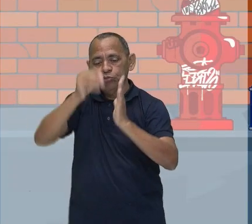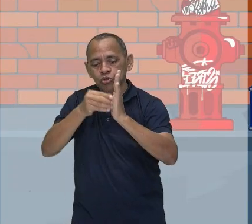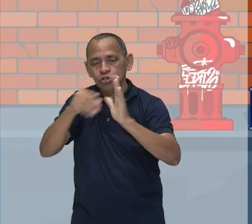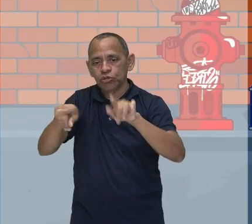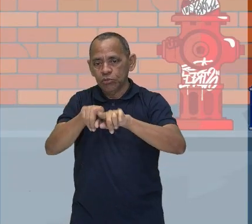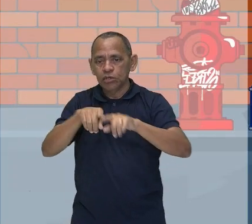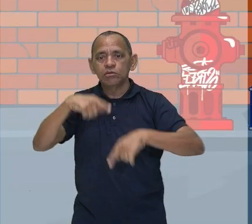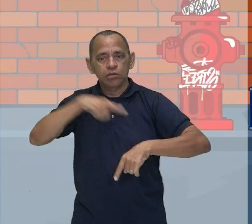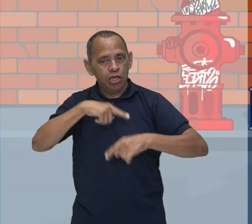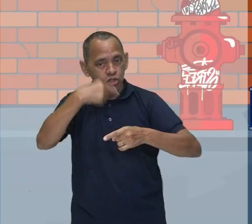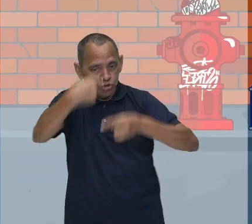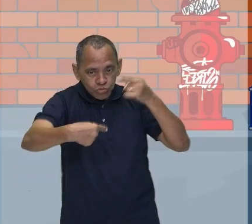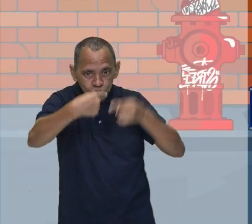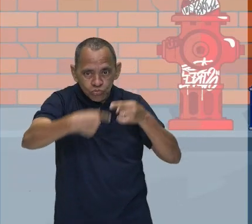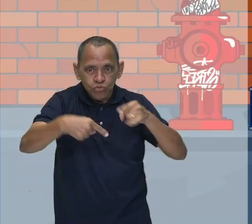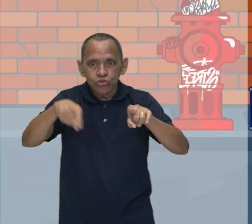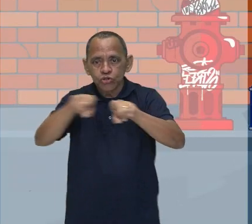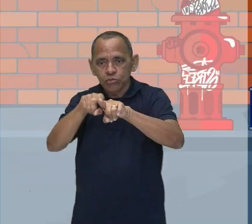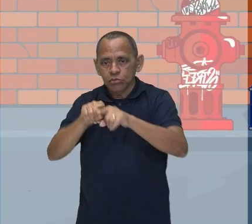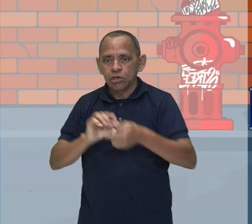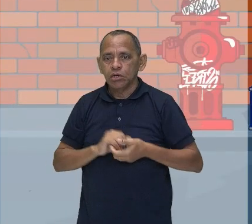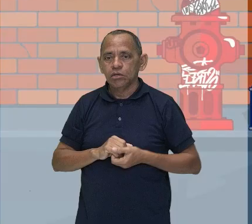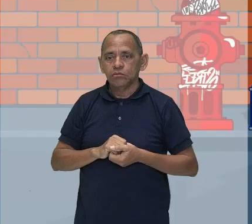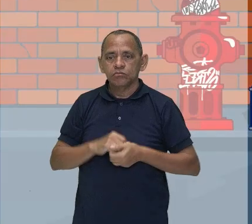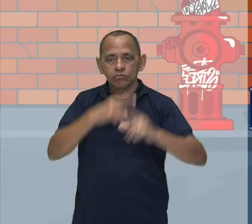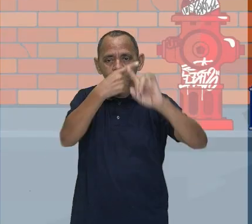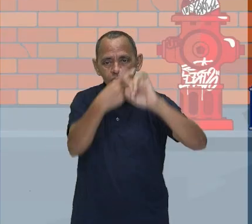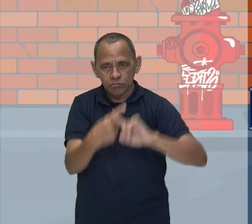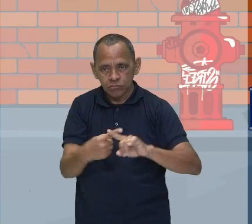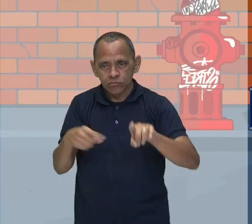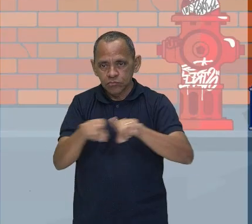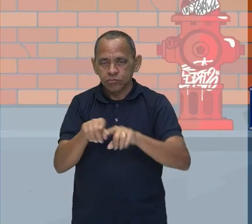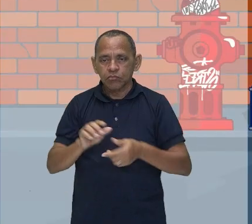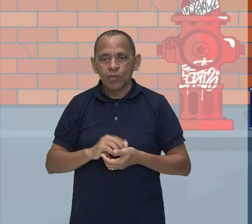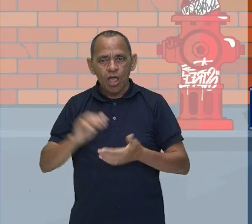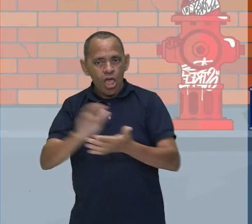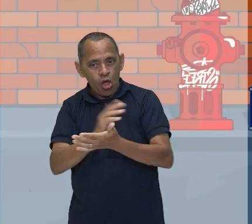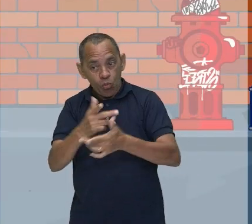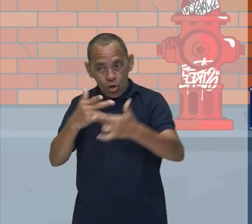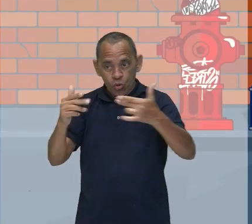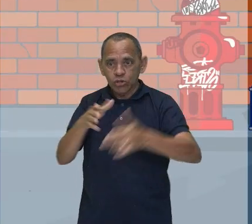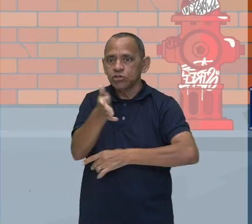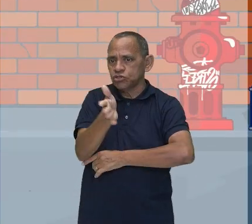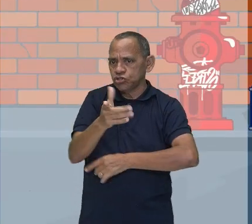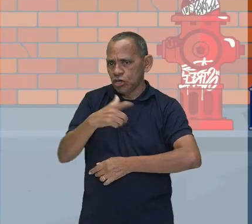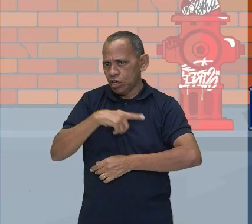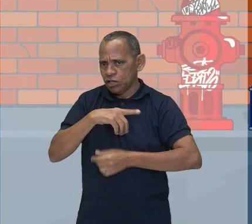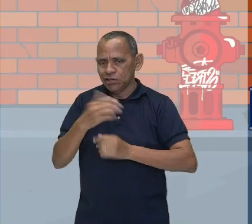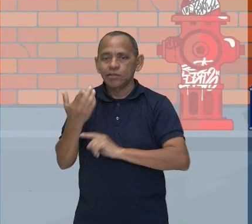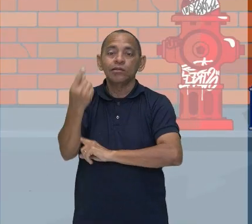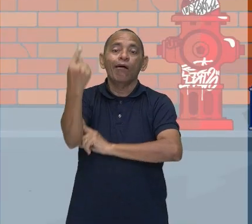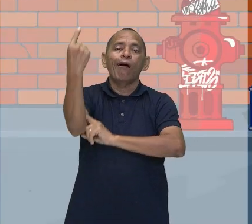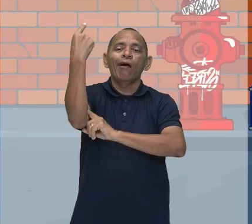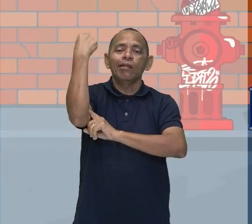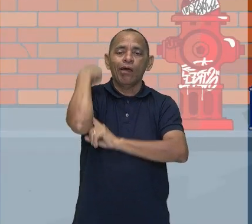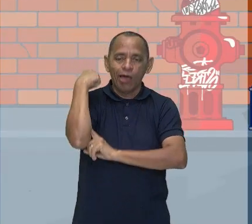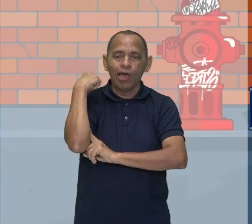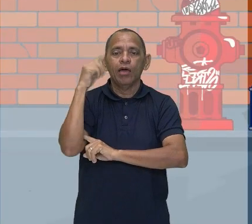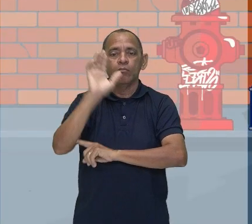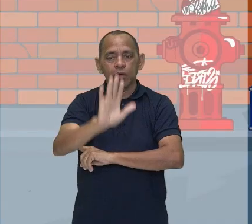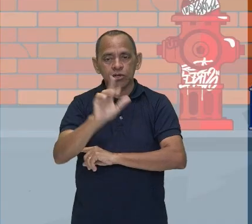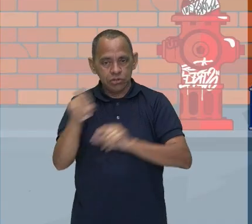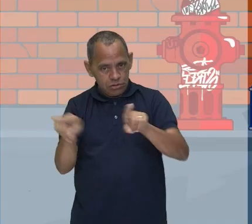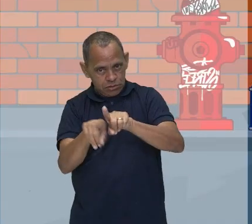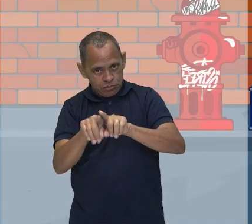disputa. Atenção que, apesar dessa imagem, não é algo recente, é uma imagem mais antiga, mas mostra ainda a realidade que a gente